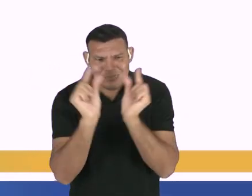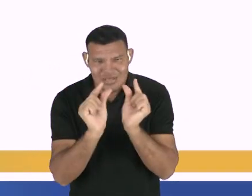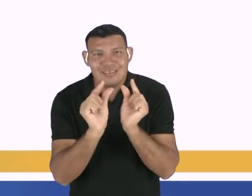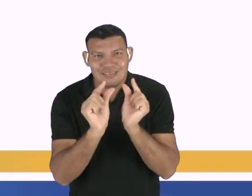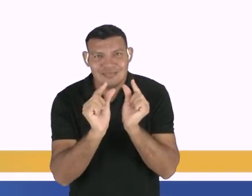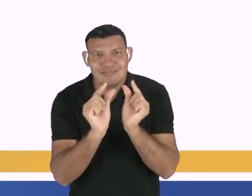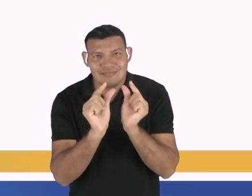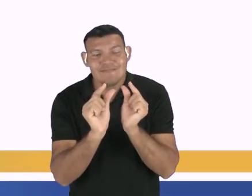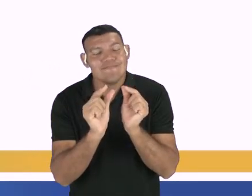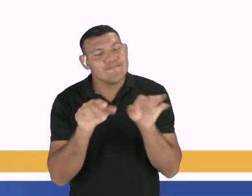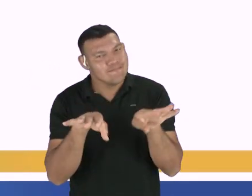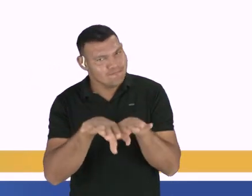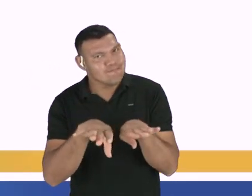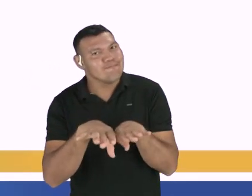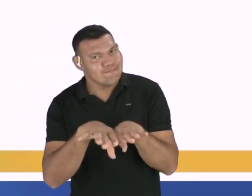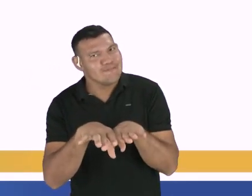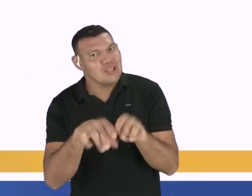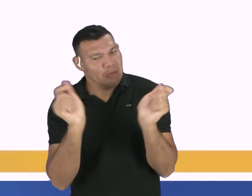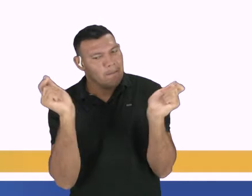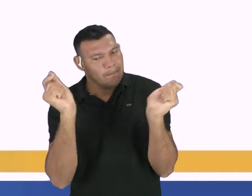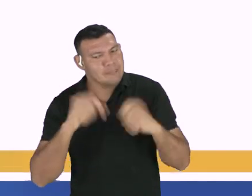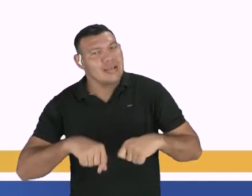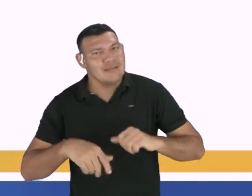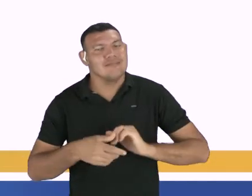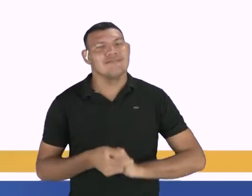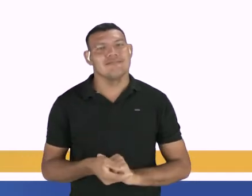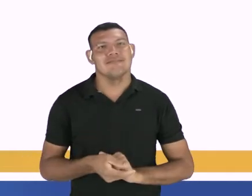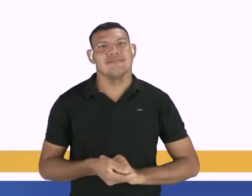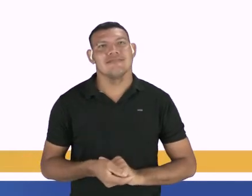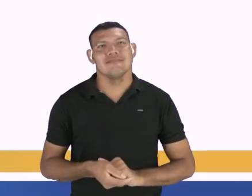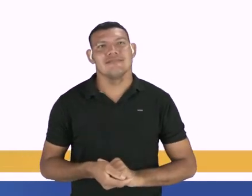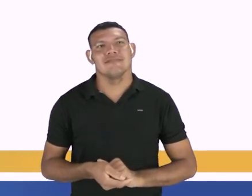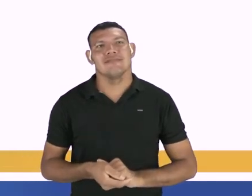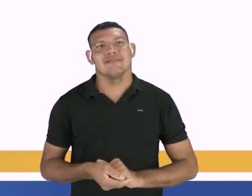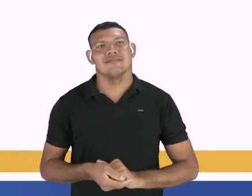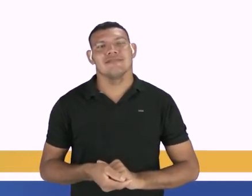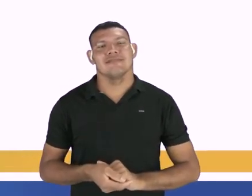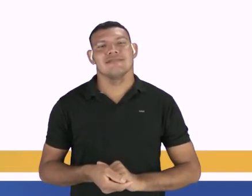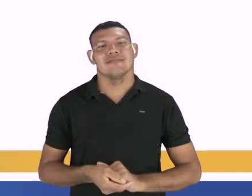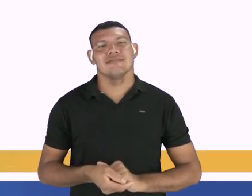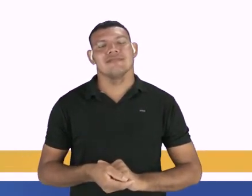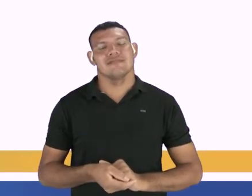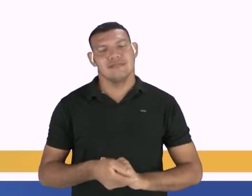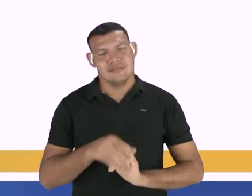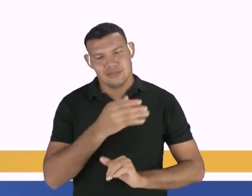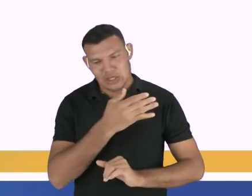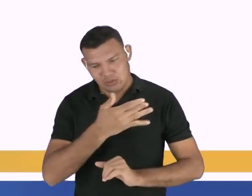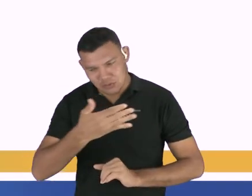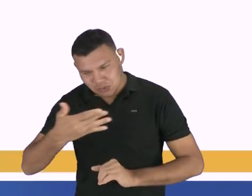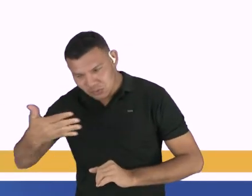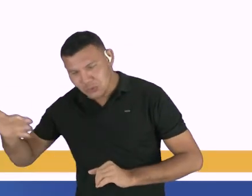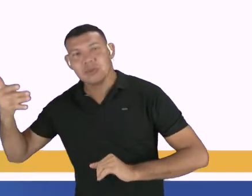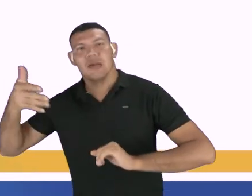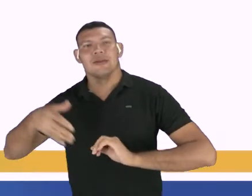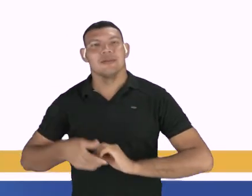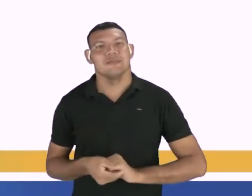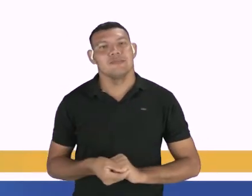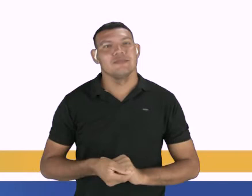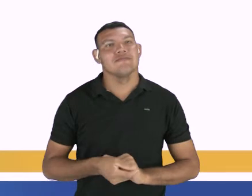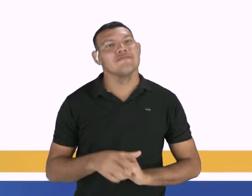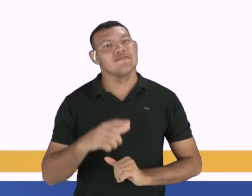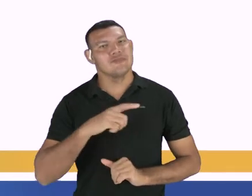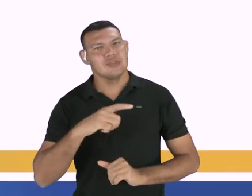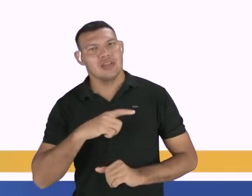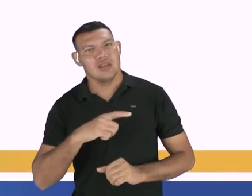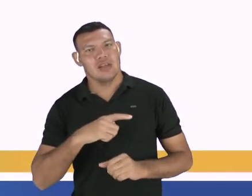podemos também dividir essas partes em outras partes que podem ser novamente divididas e assim sucessivamente. Então, eu já tenho